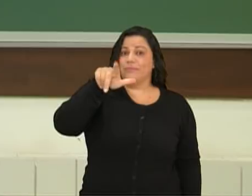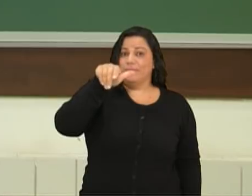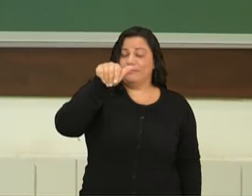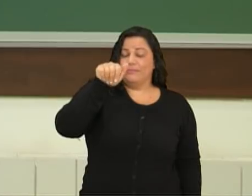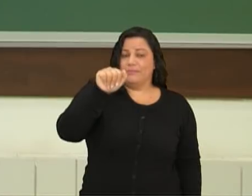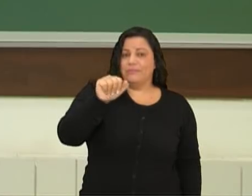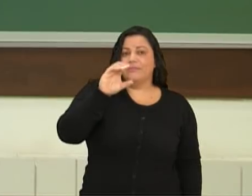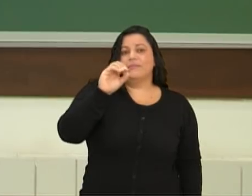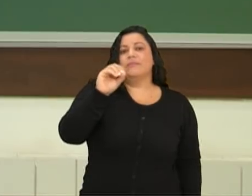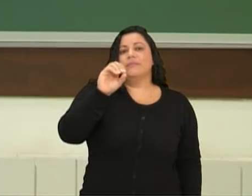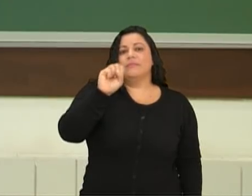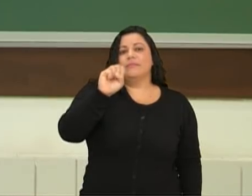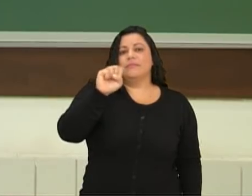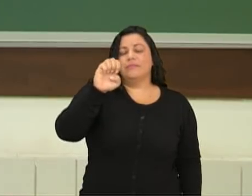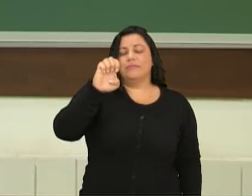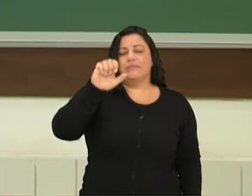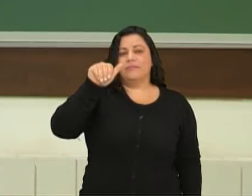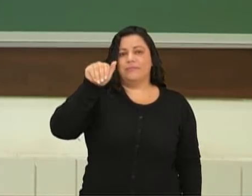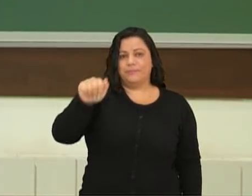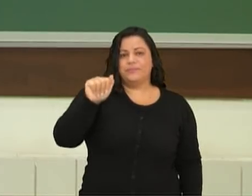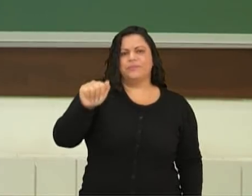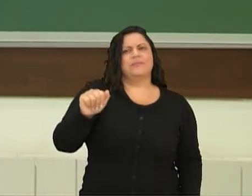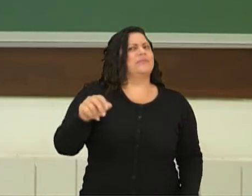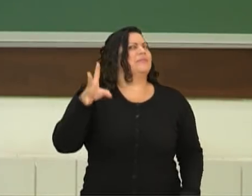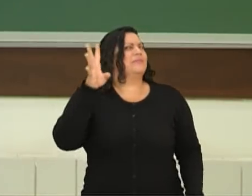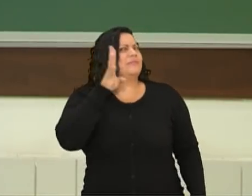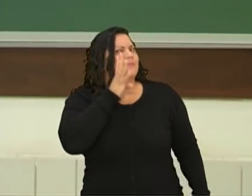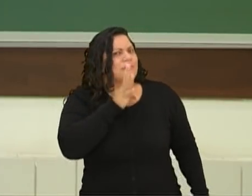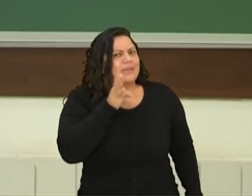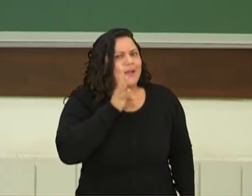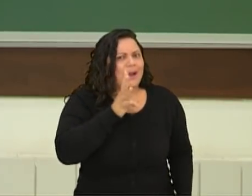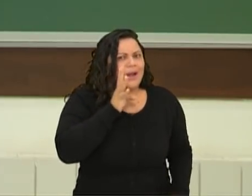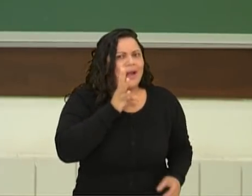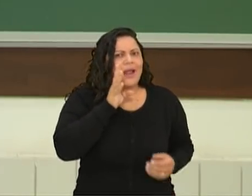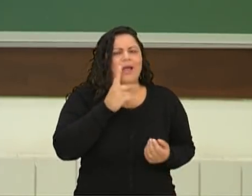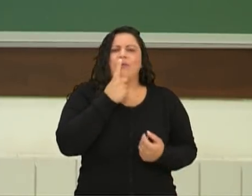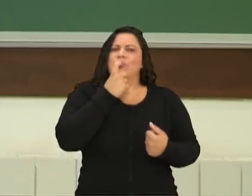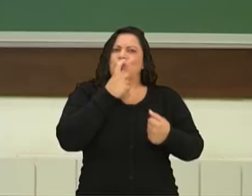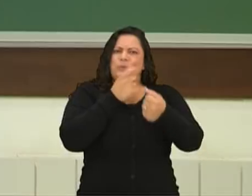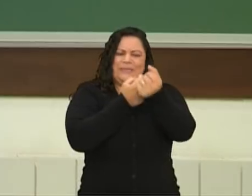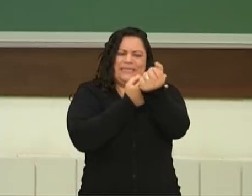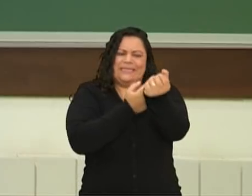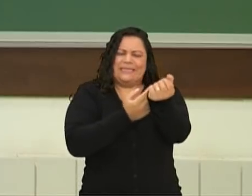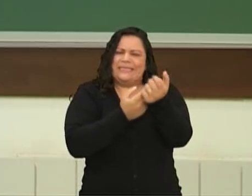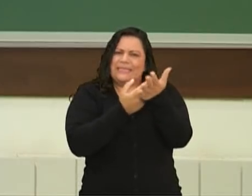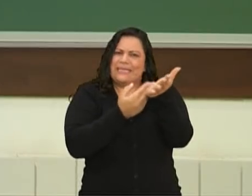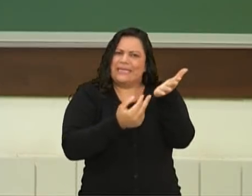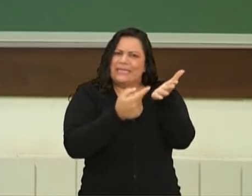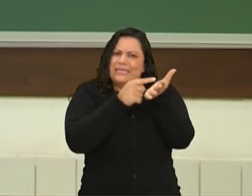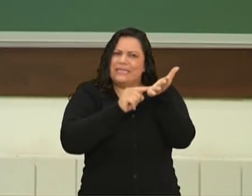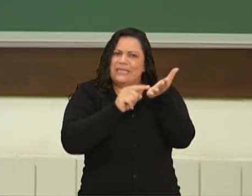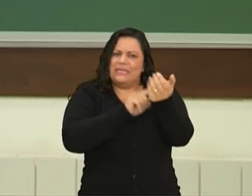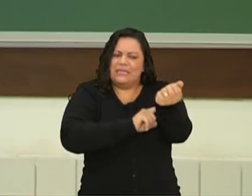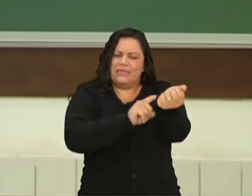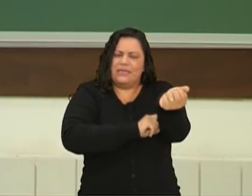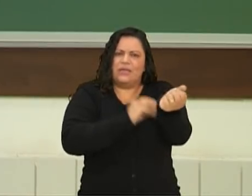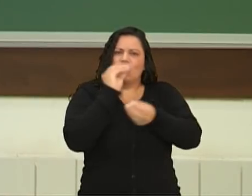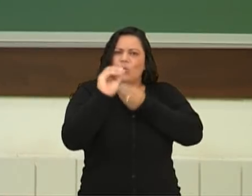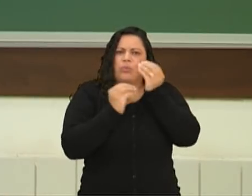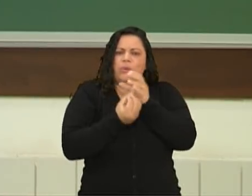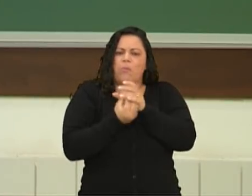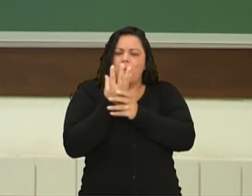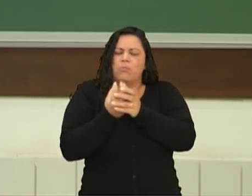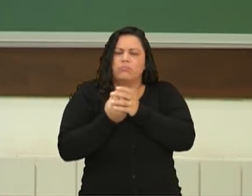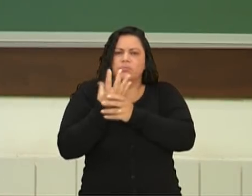olha só que legal, o nosso sangue ele é produzido dentro de ossos do nosso corpo. Não é qualquer osso, tá? São ossos